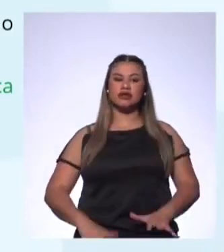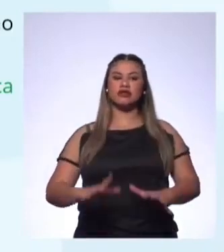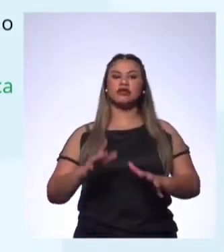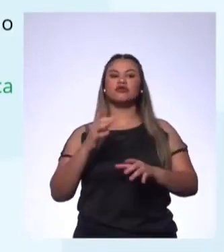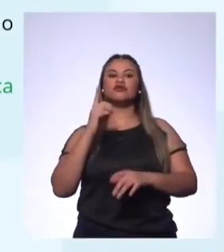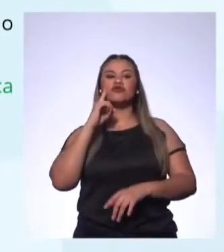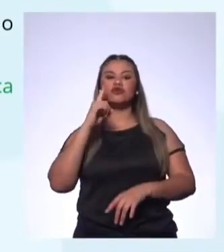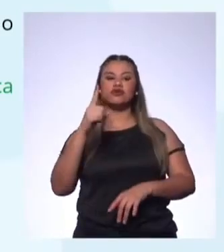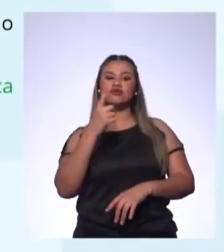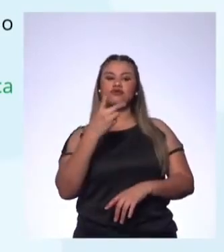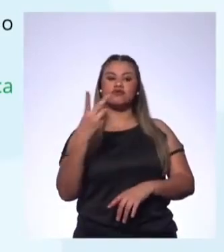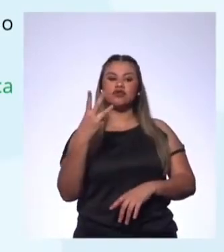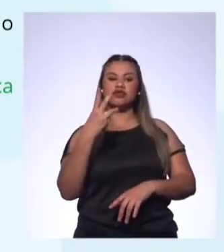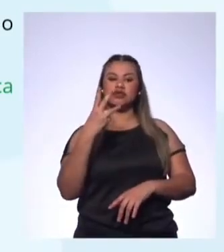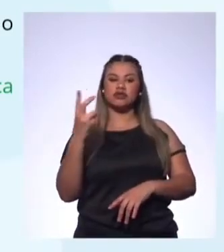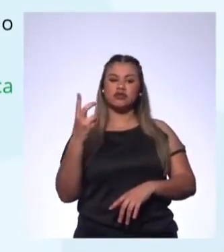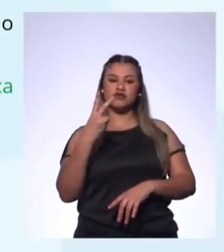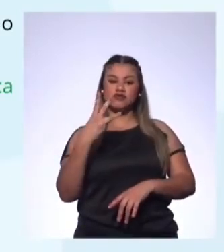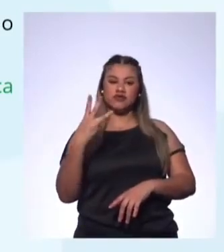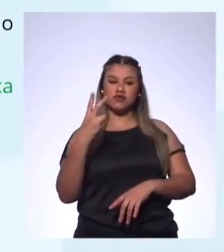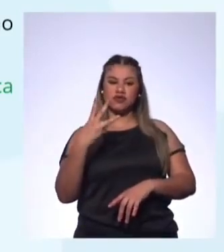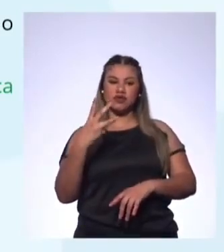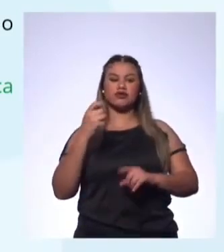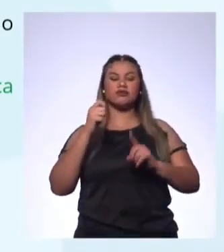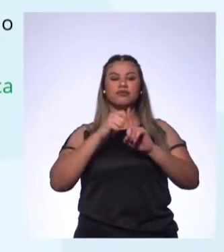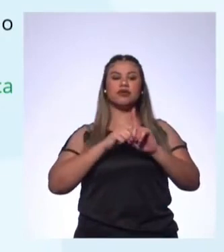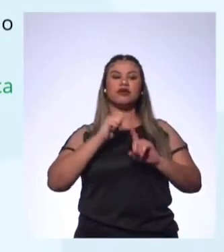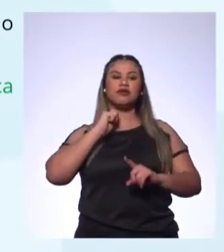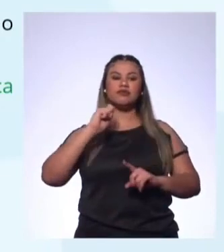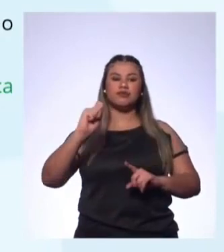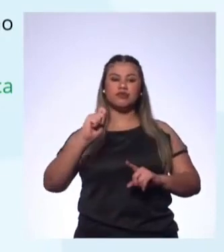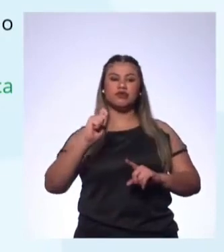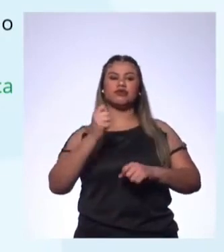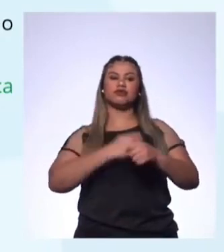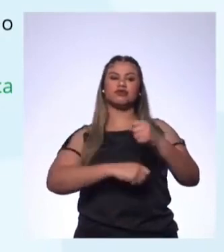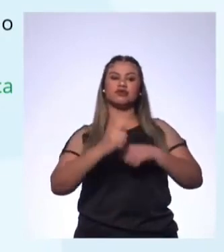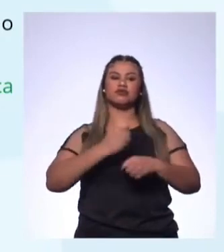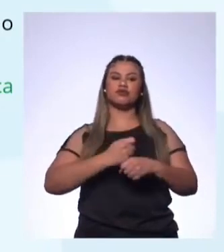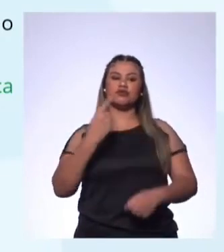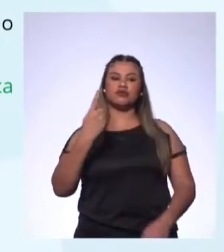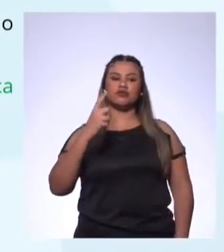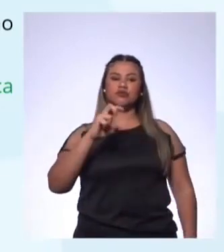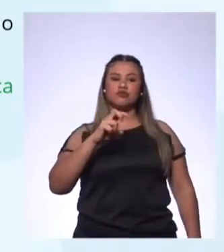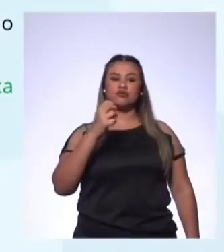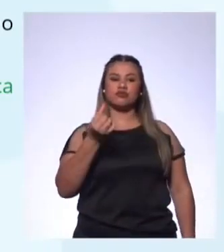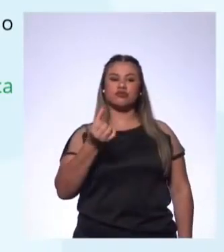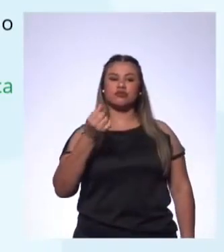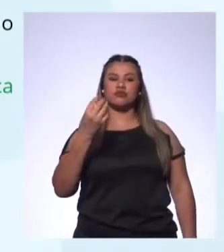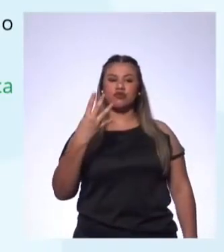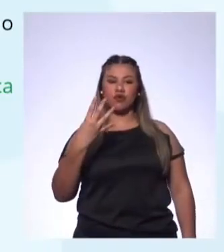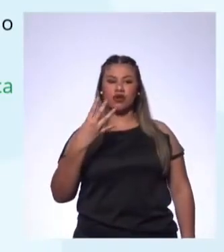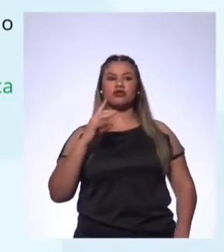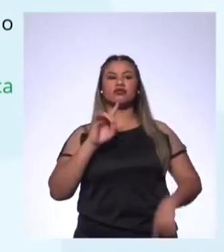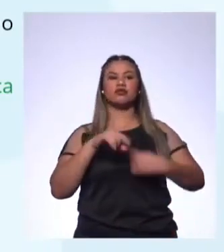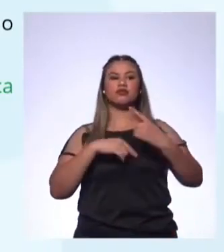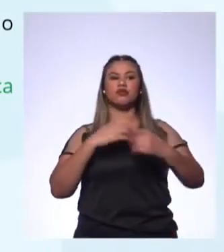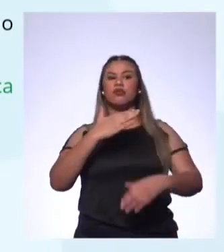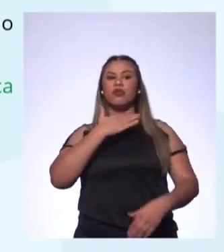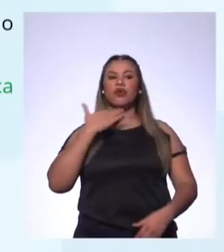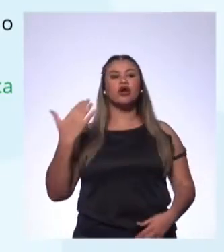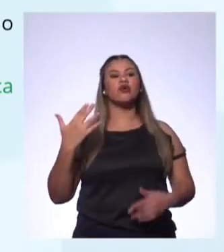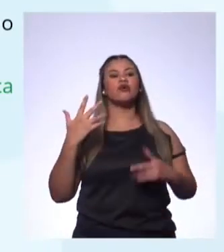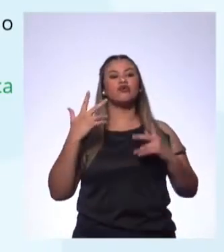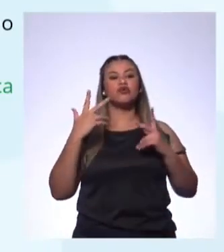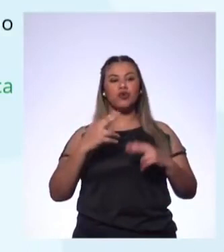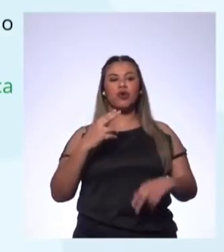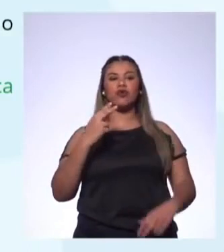o nascimento, e ele ter falecido 52 anos depois, na mesma data, certo? Então, isso é